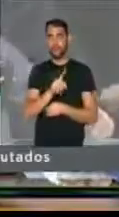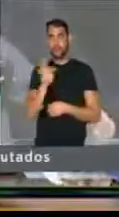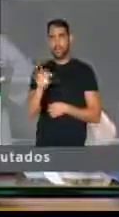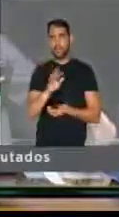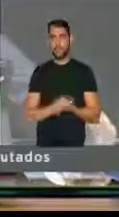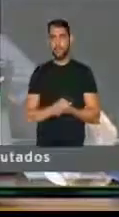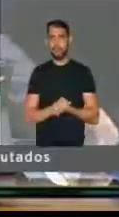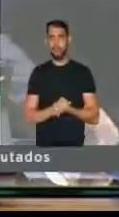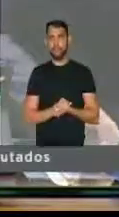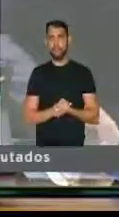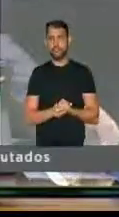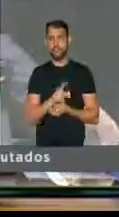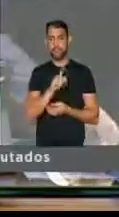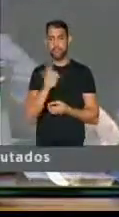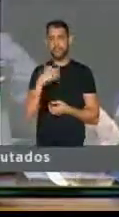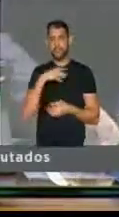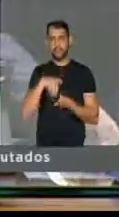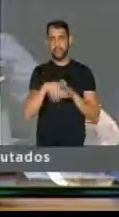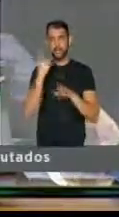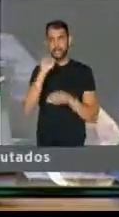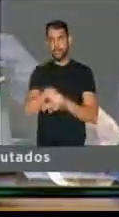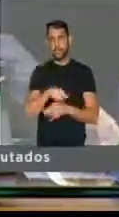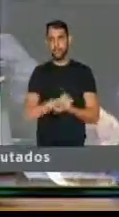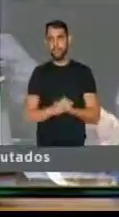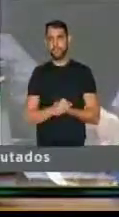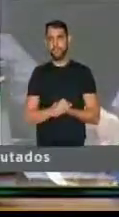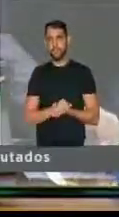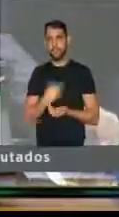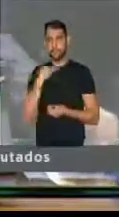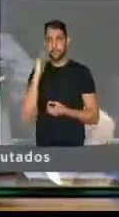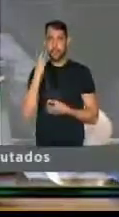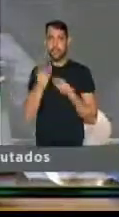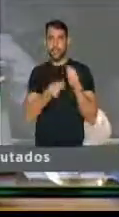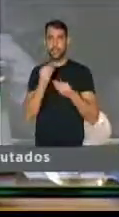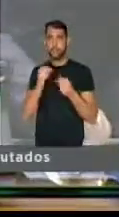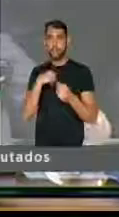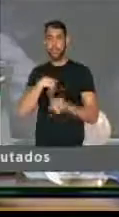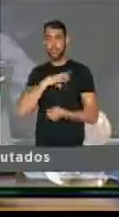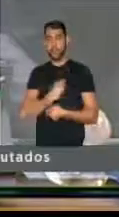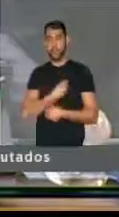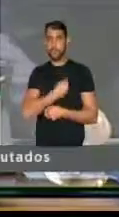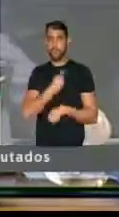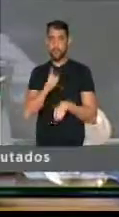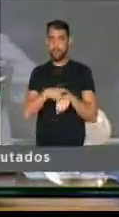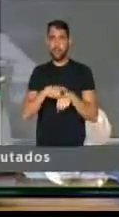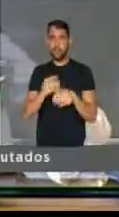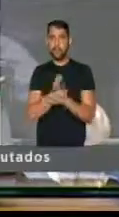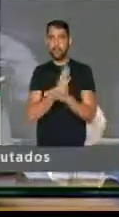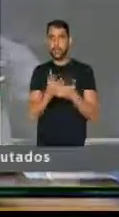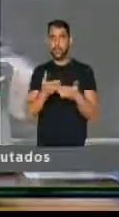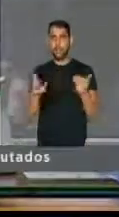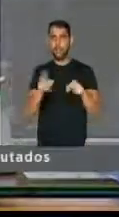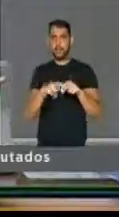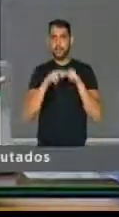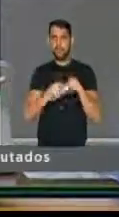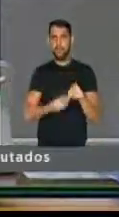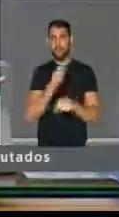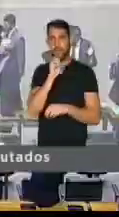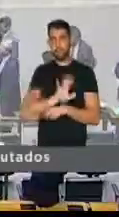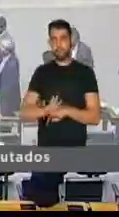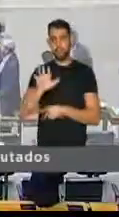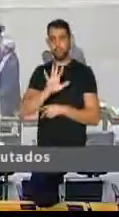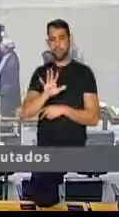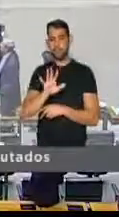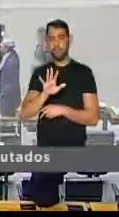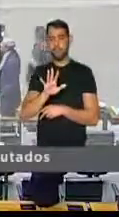PT. PP, PT, senhor presidente. Orienta sim. Entende que nós vivemos um momento extremamente importante da vida